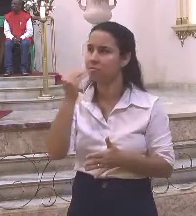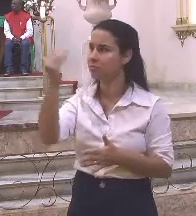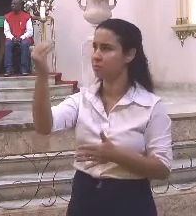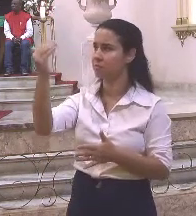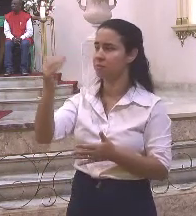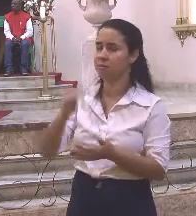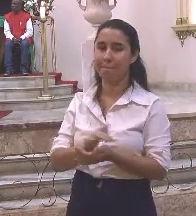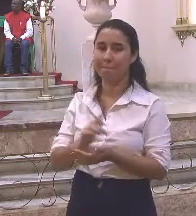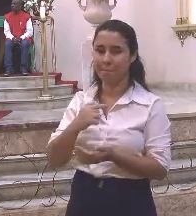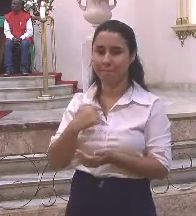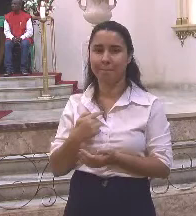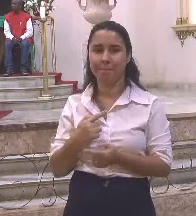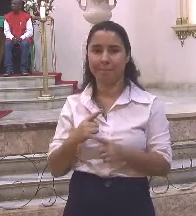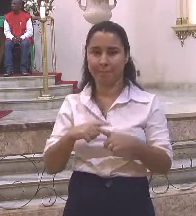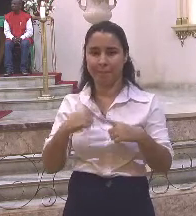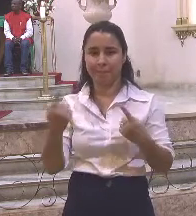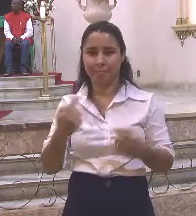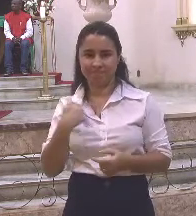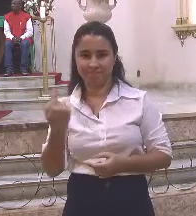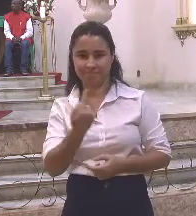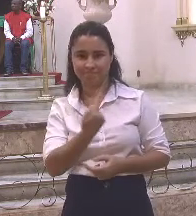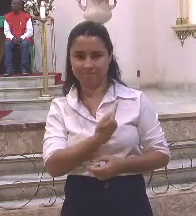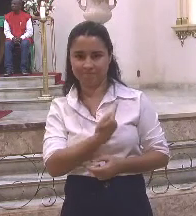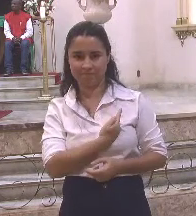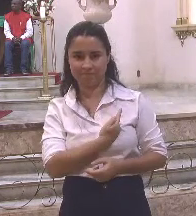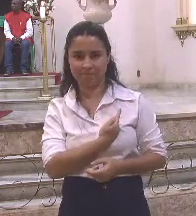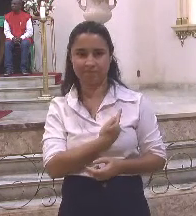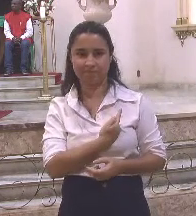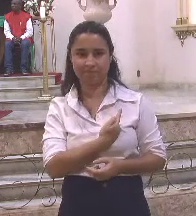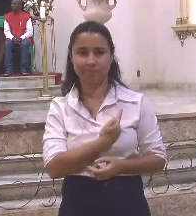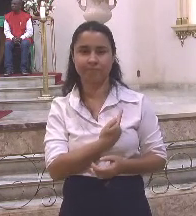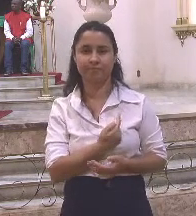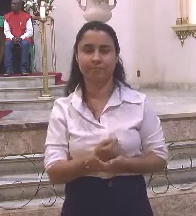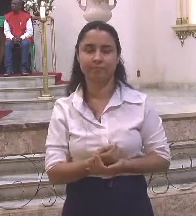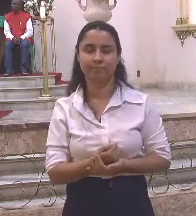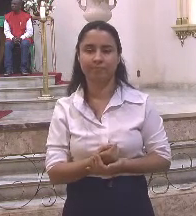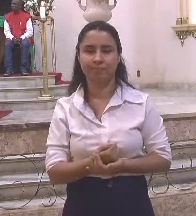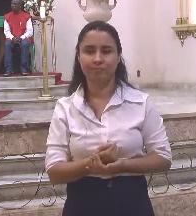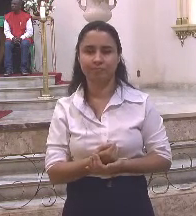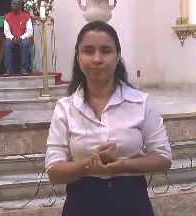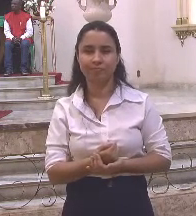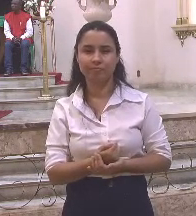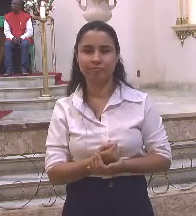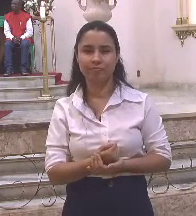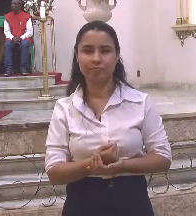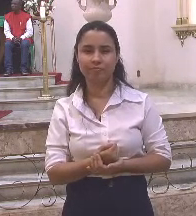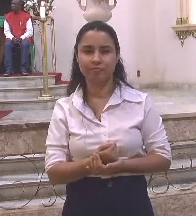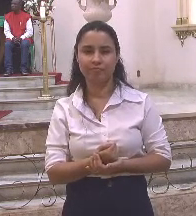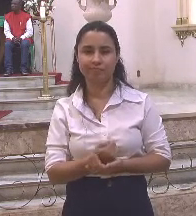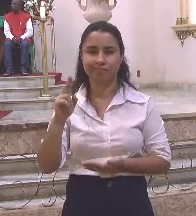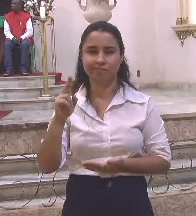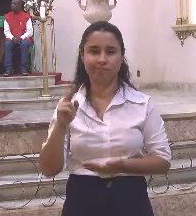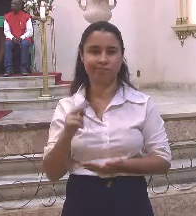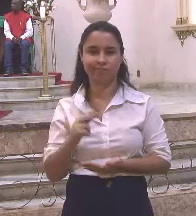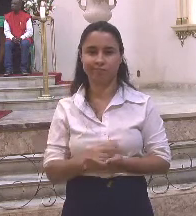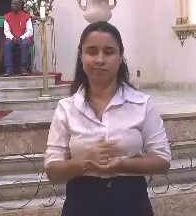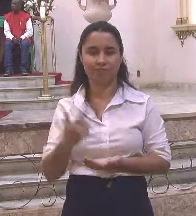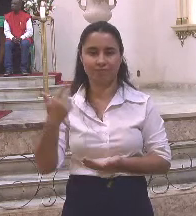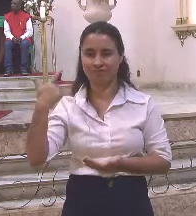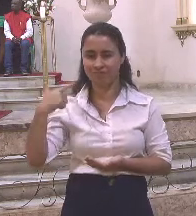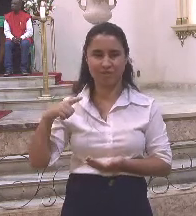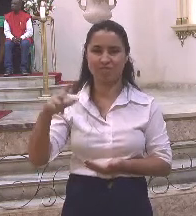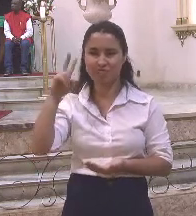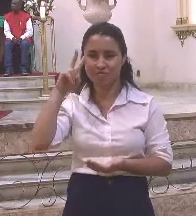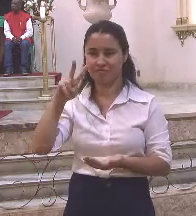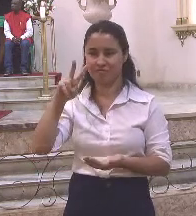nossa impertinência, muitas vezes, acaba prejudicando nossa compreensão a